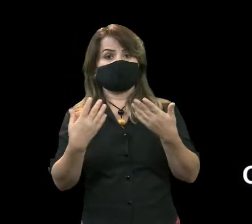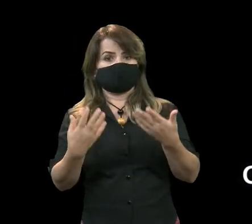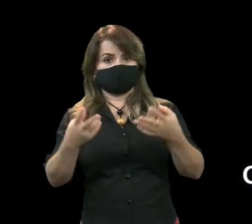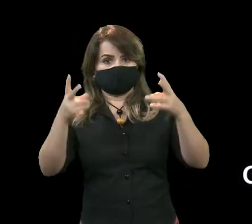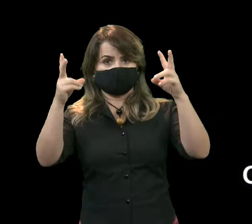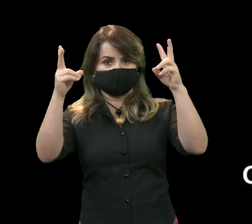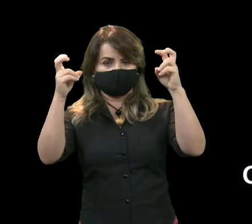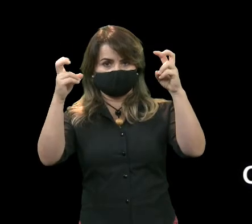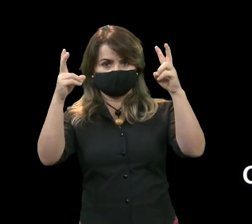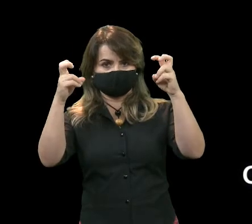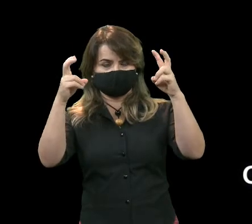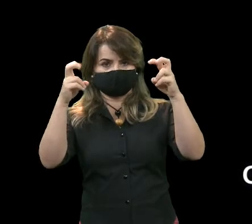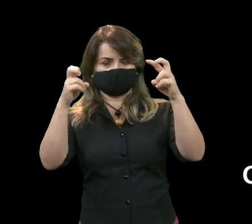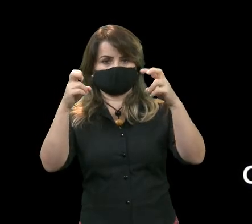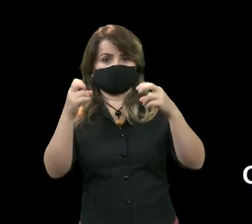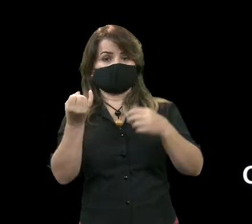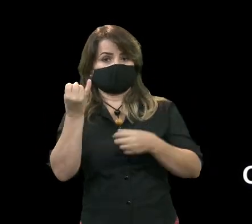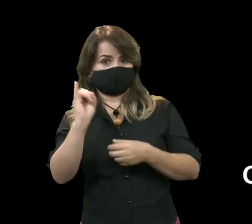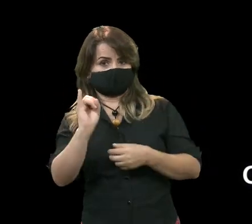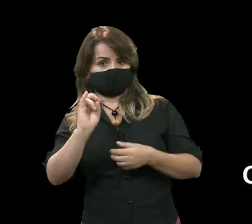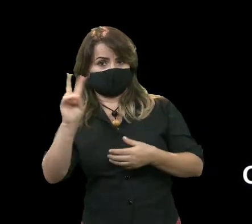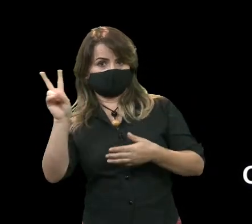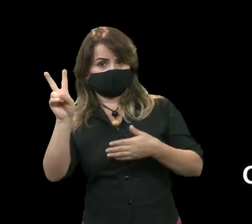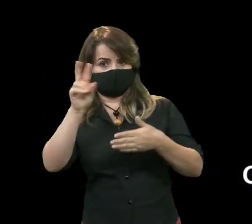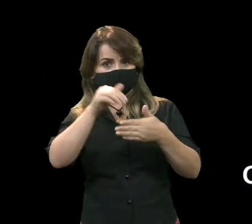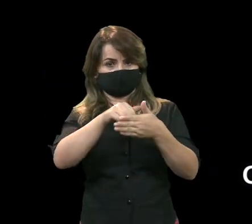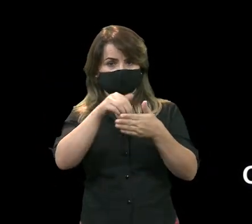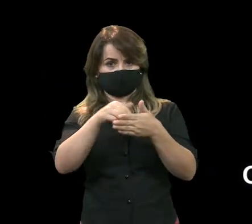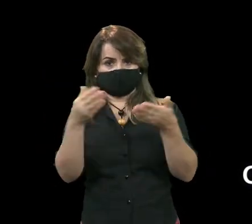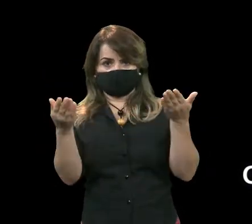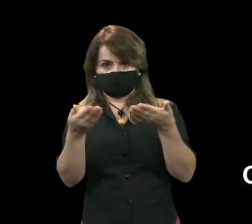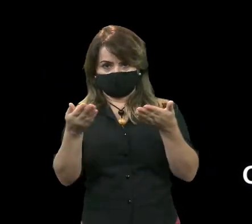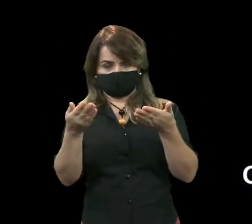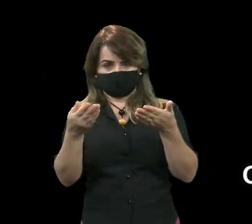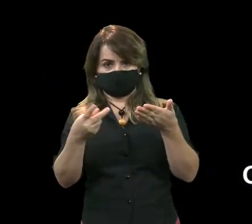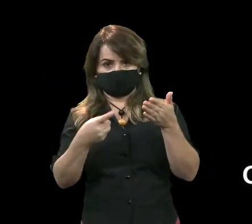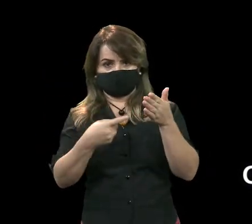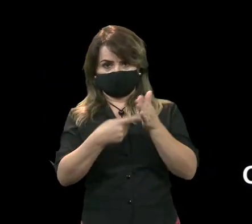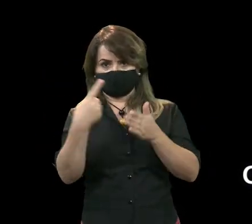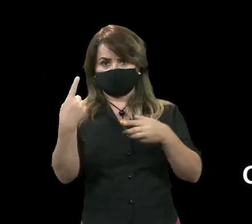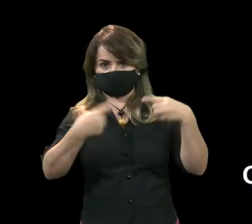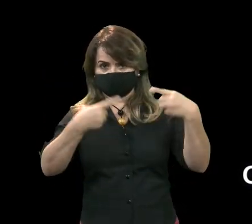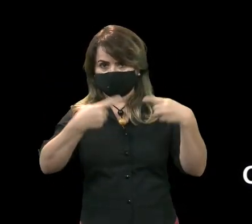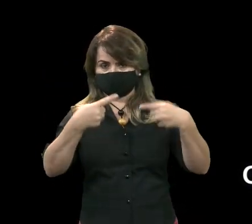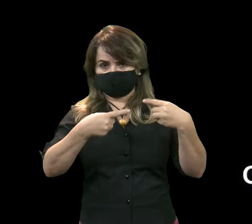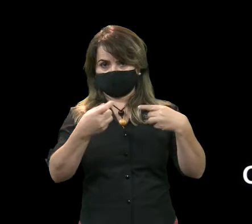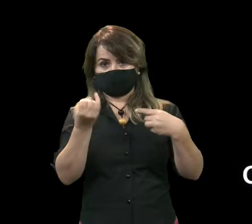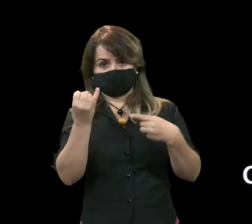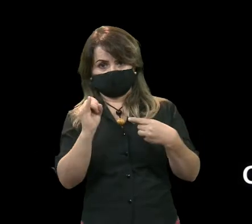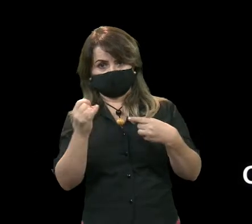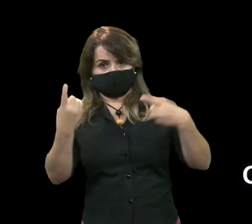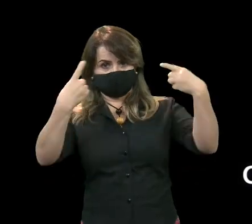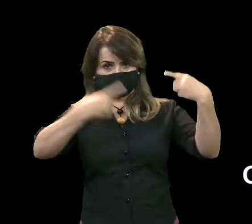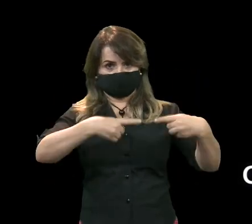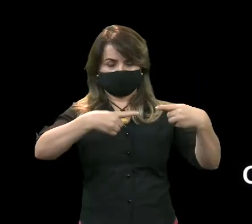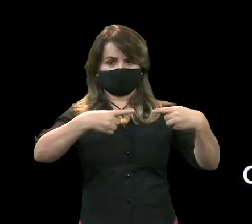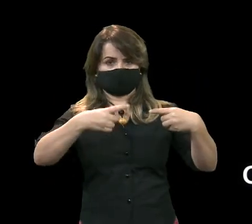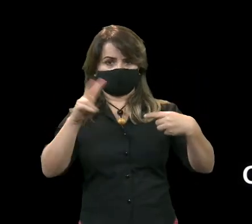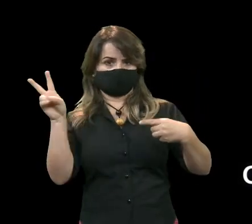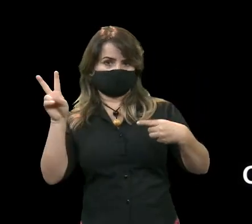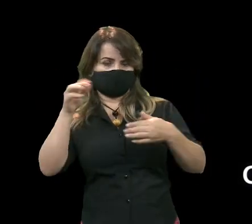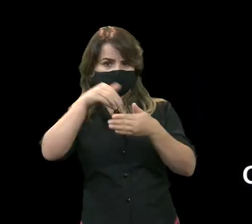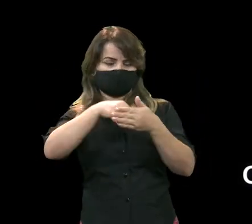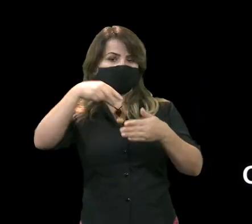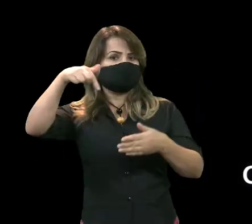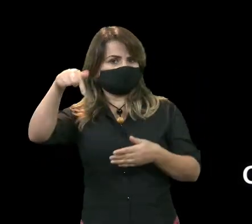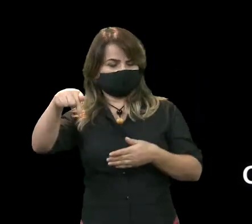A questão de ordem é, se nós votarmos hoje em primeira discussão e se tiver sete votos contrário ao projeto no mérito, não